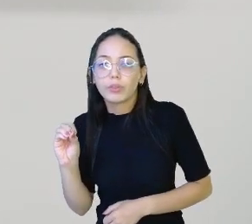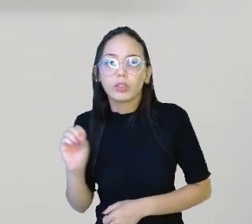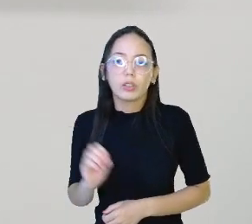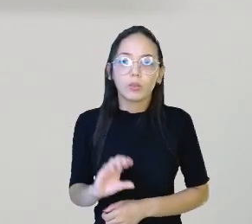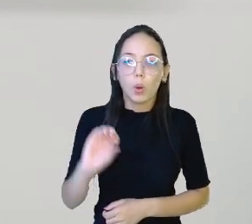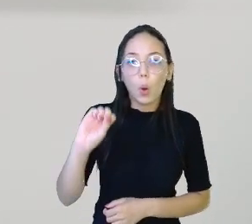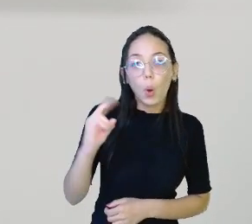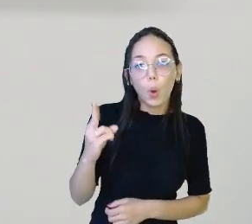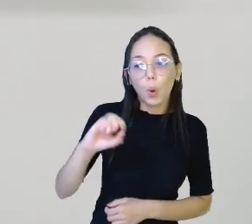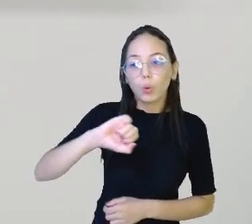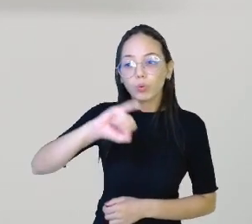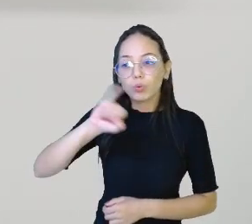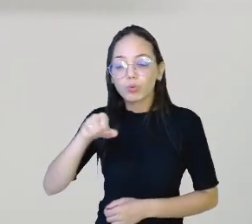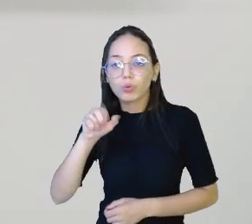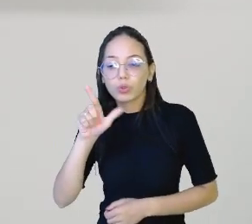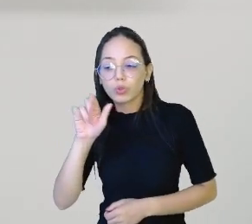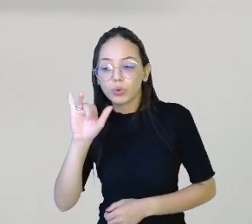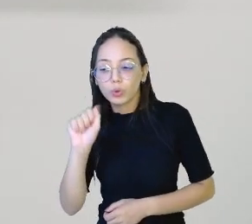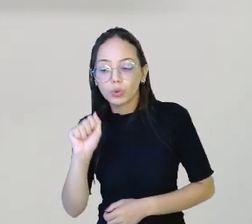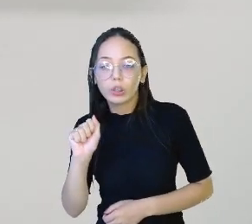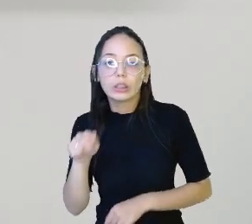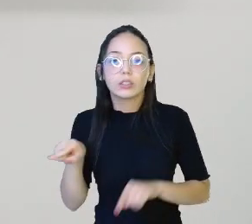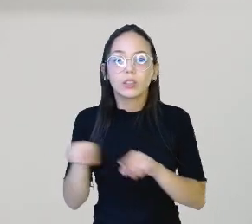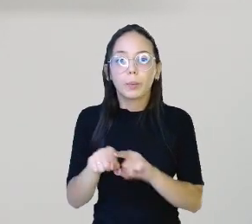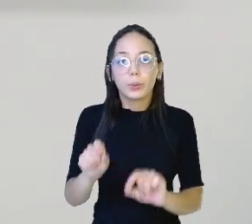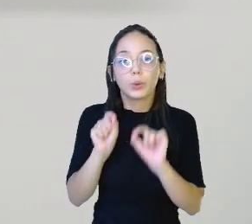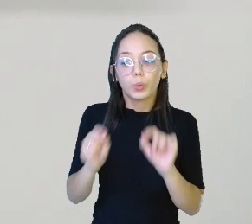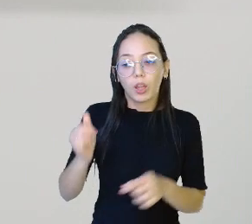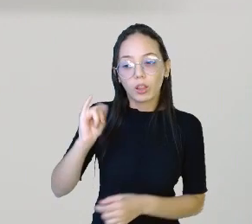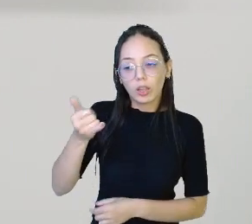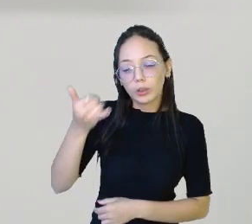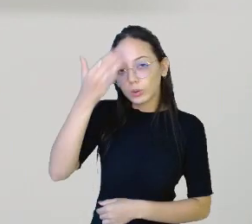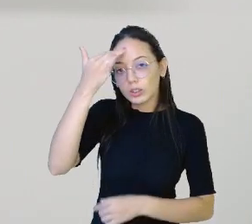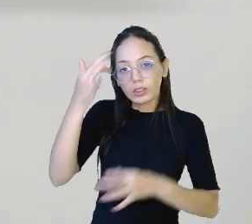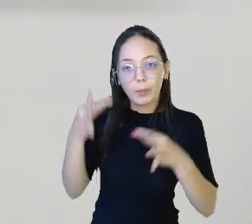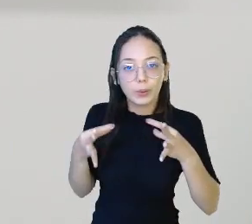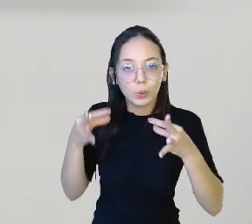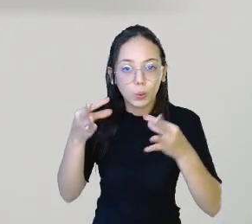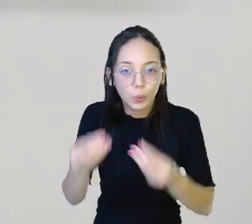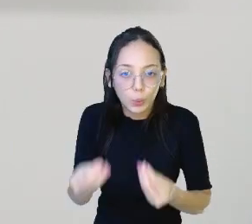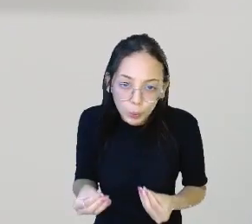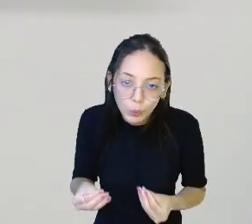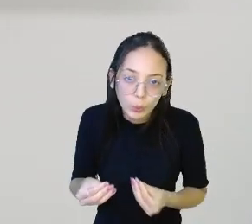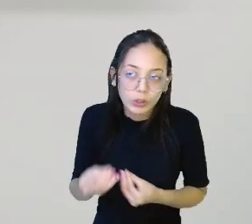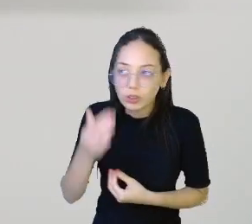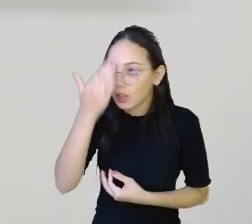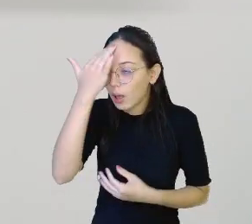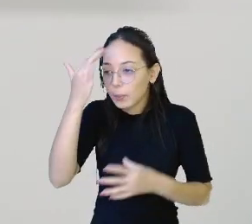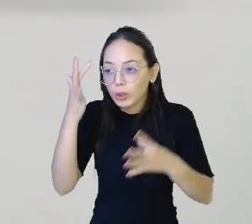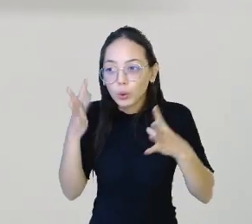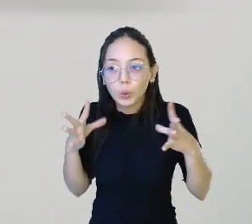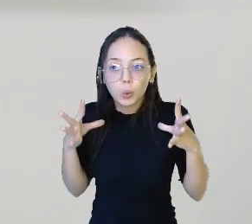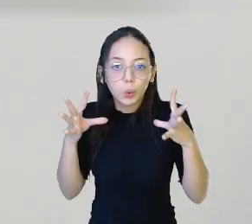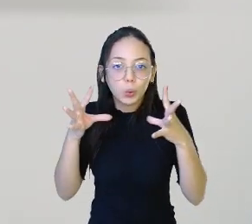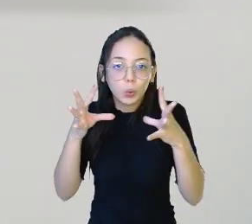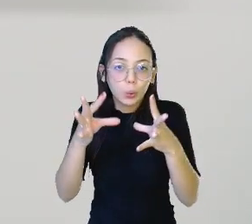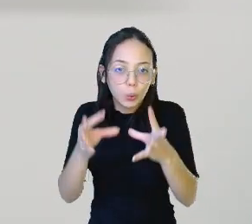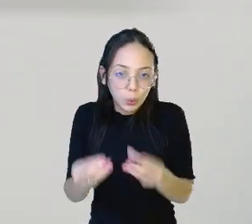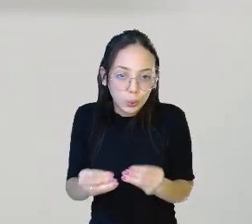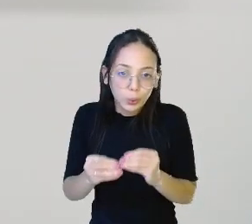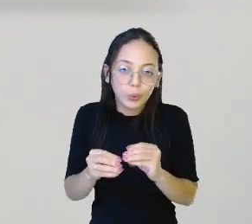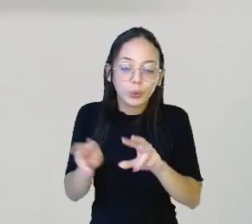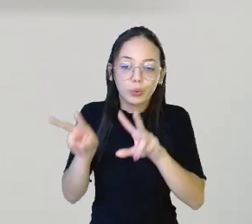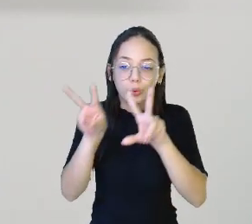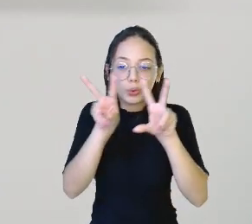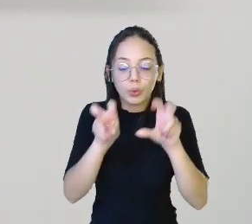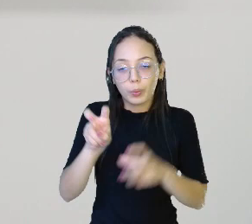Julinha contando a história, ou também temos o narrador onisciente, que é aquele que sabe tudo sobre a